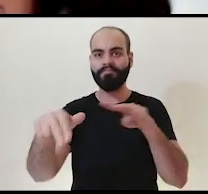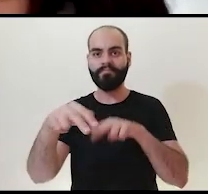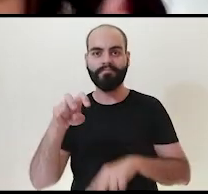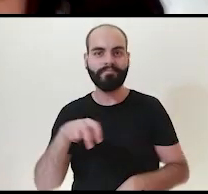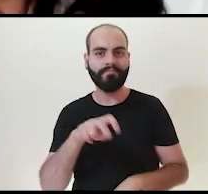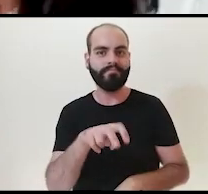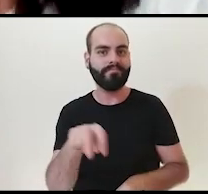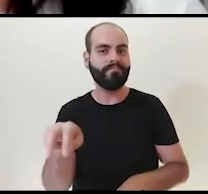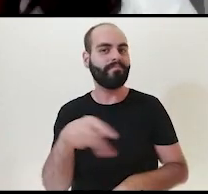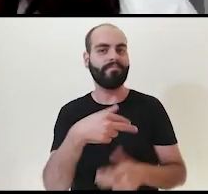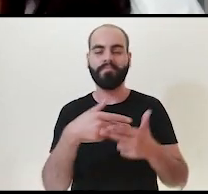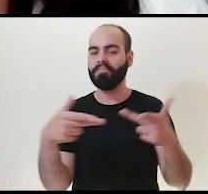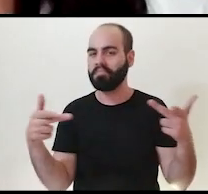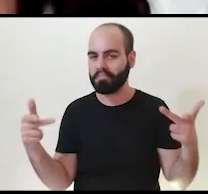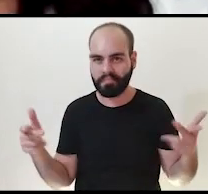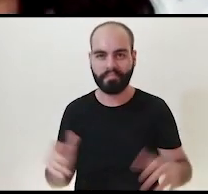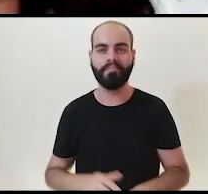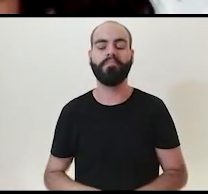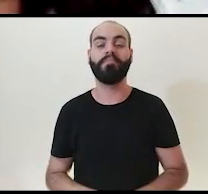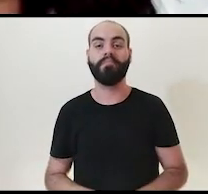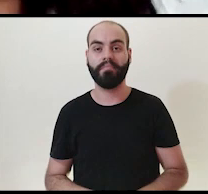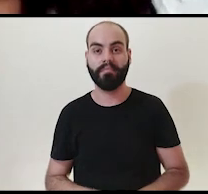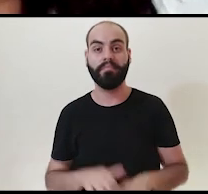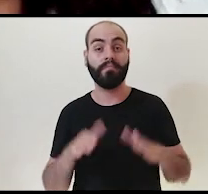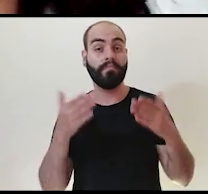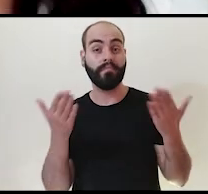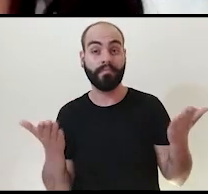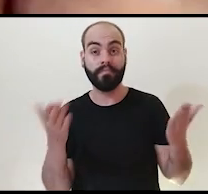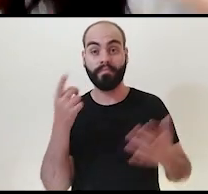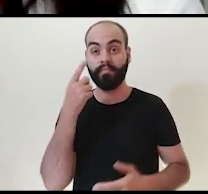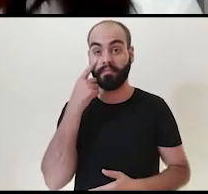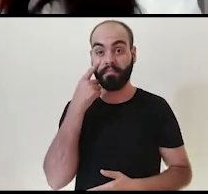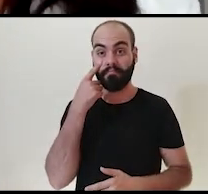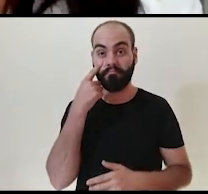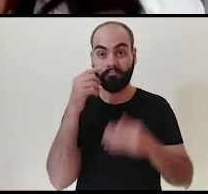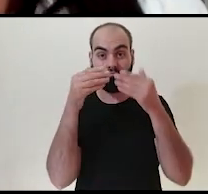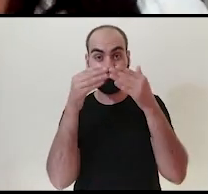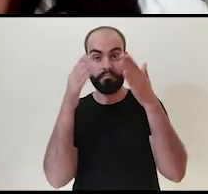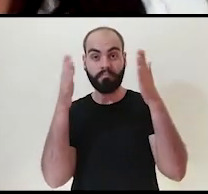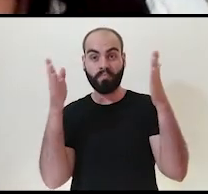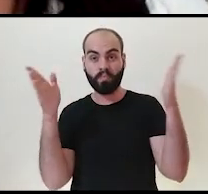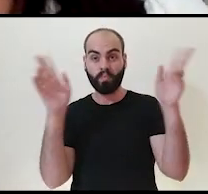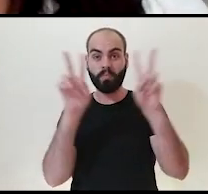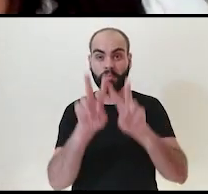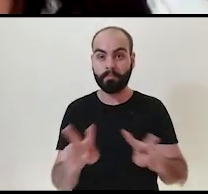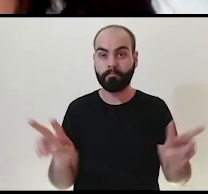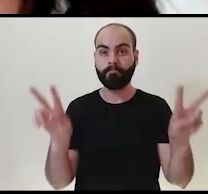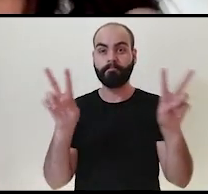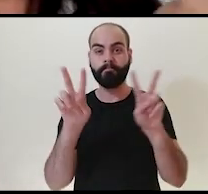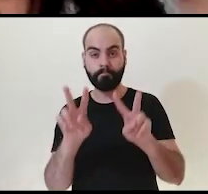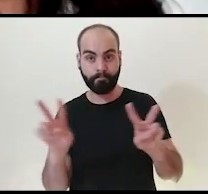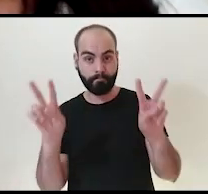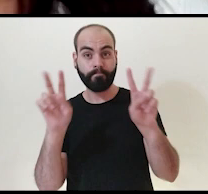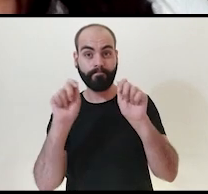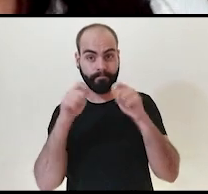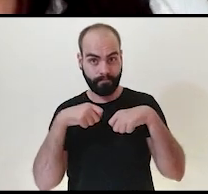animal, um cachorro, qualquer coisa, né? Quando a gente se abre para esse tipo de olhar, a